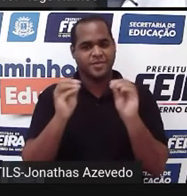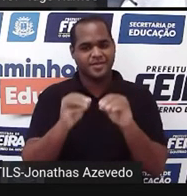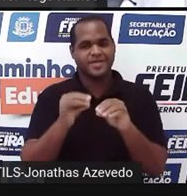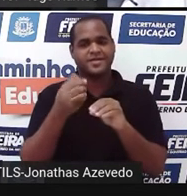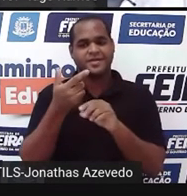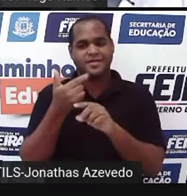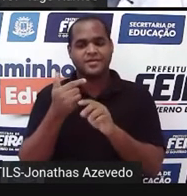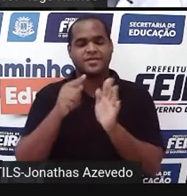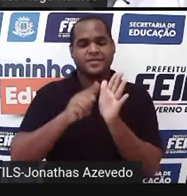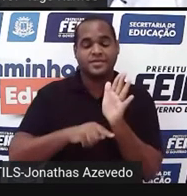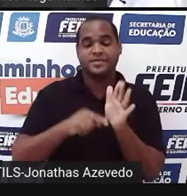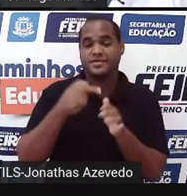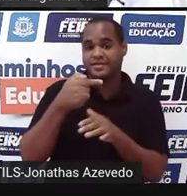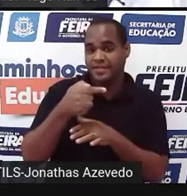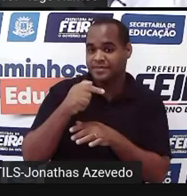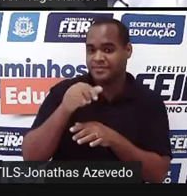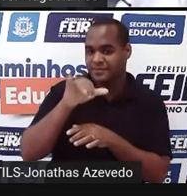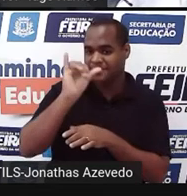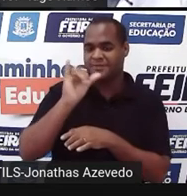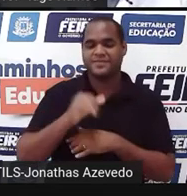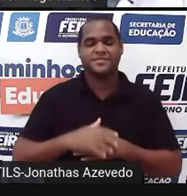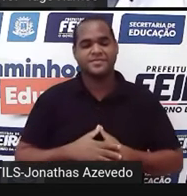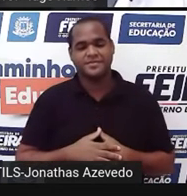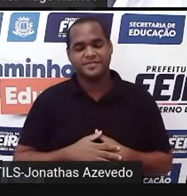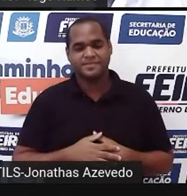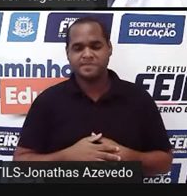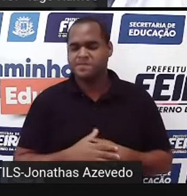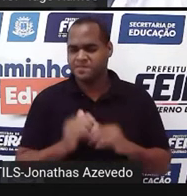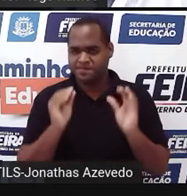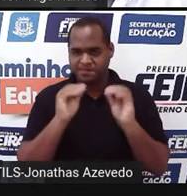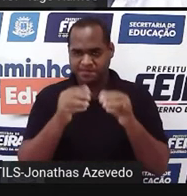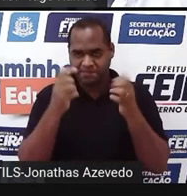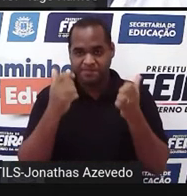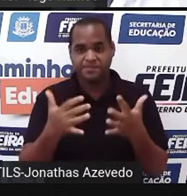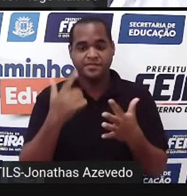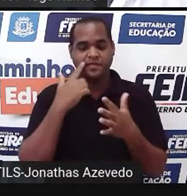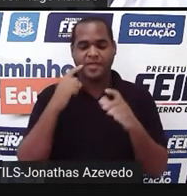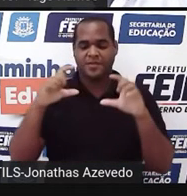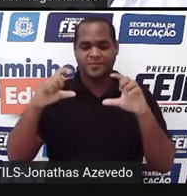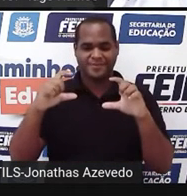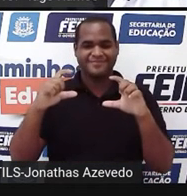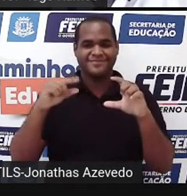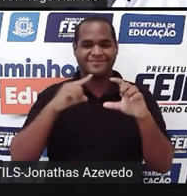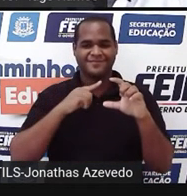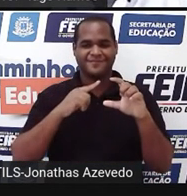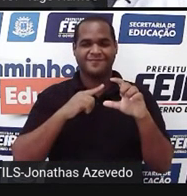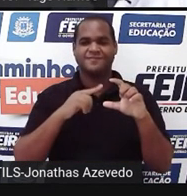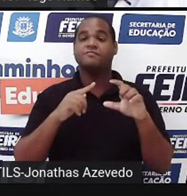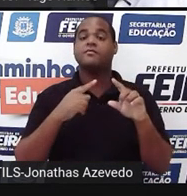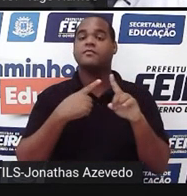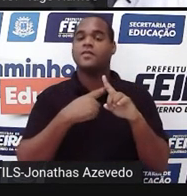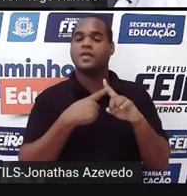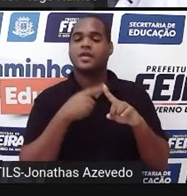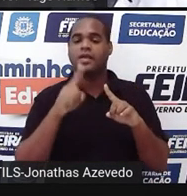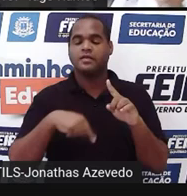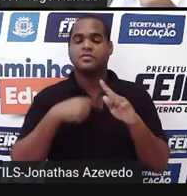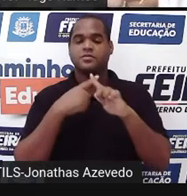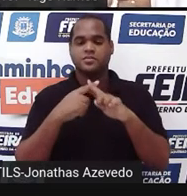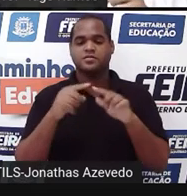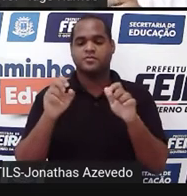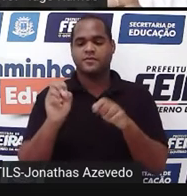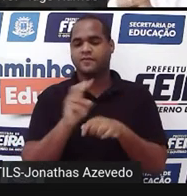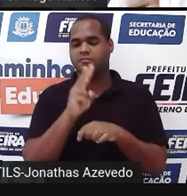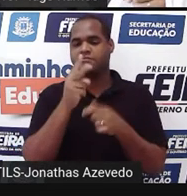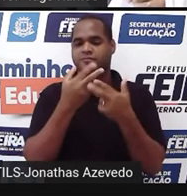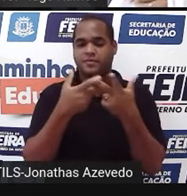7 - Y e eu coloco isso entre parênteses Por que x Vale